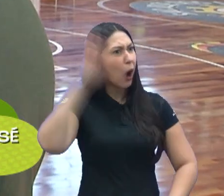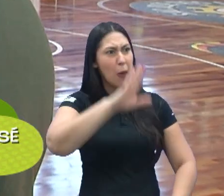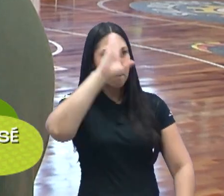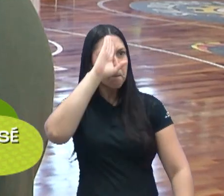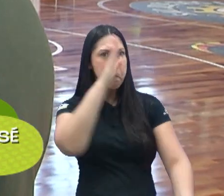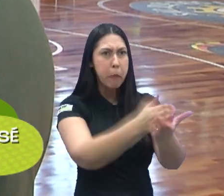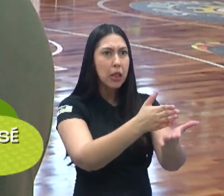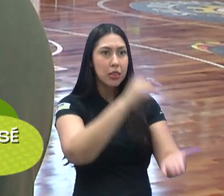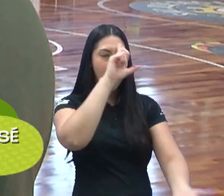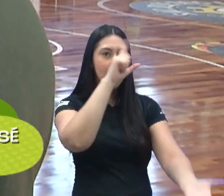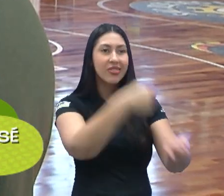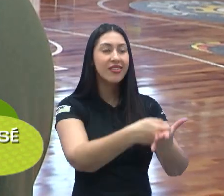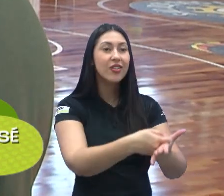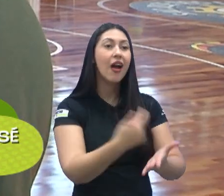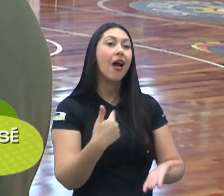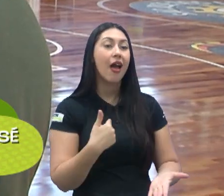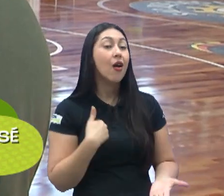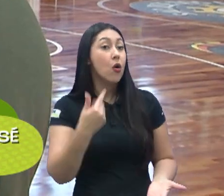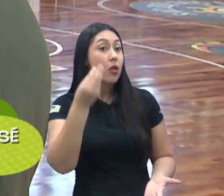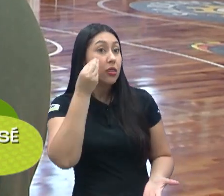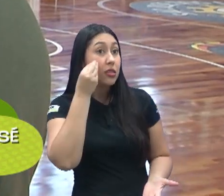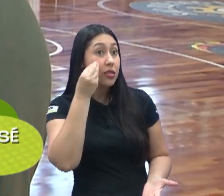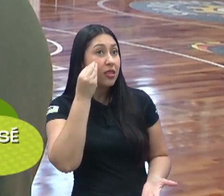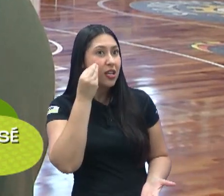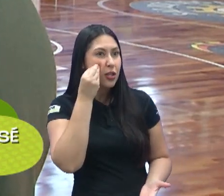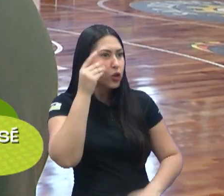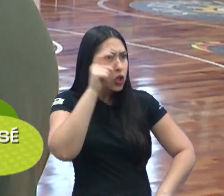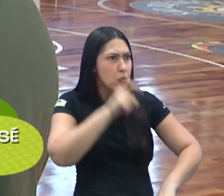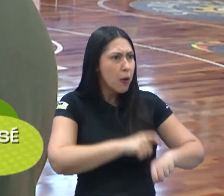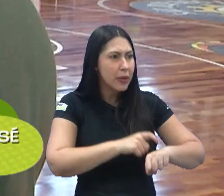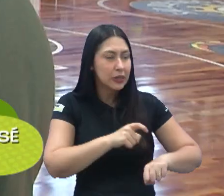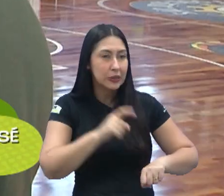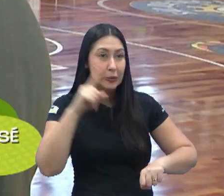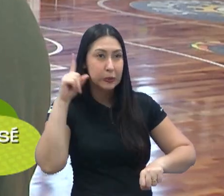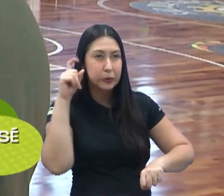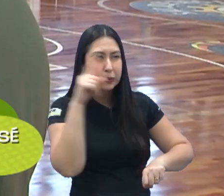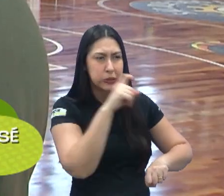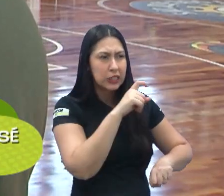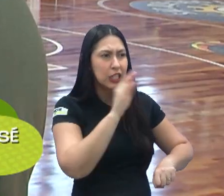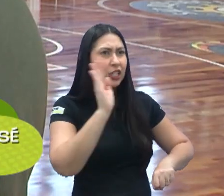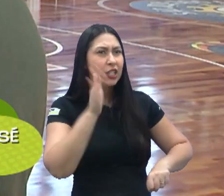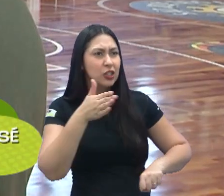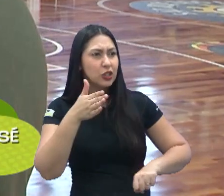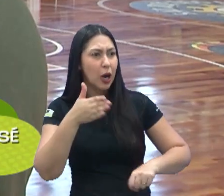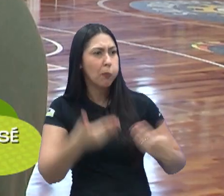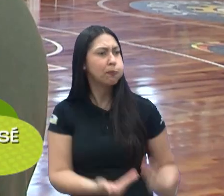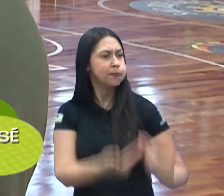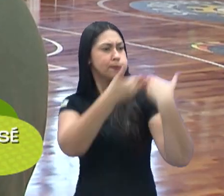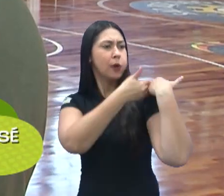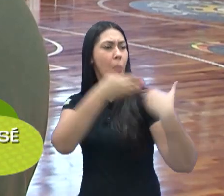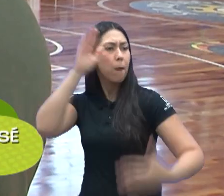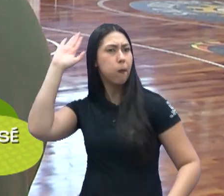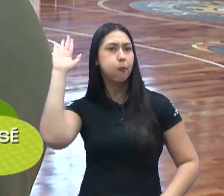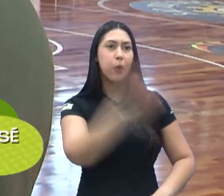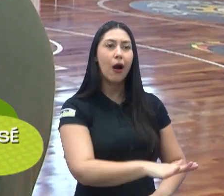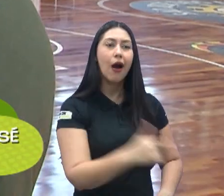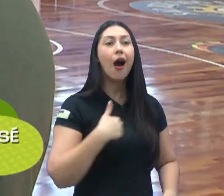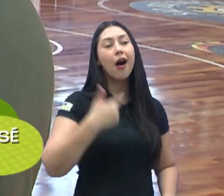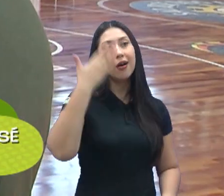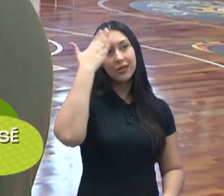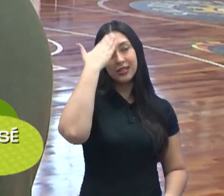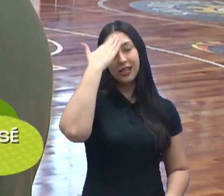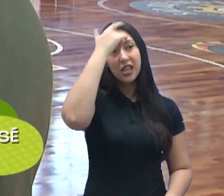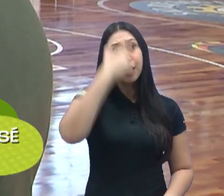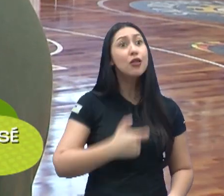procuro decidir assim, os momentos difíceis da nossa equipe, procuro chamar essa responsabilidade para mim. Sei que sou o cara com